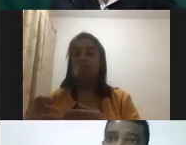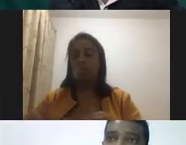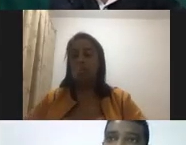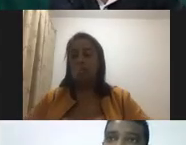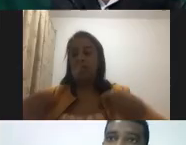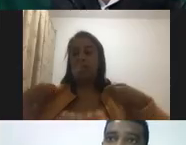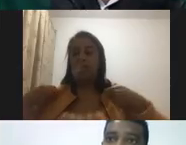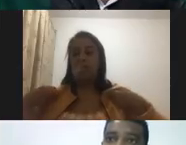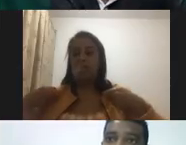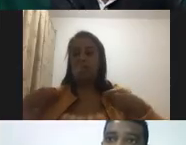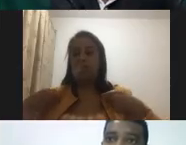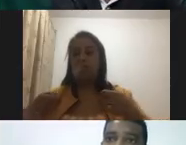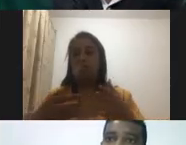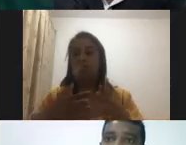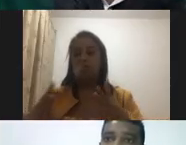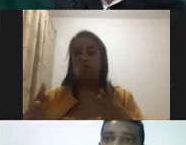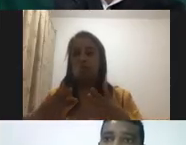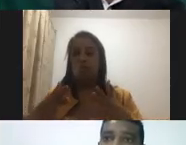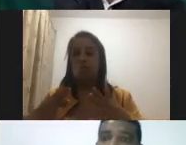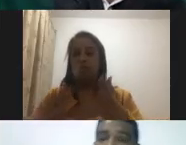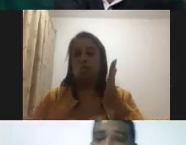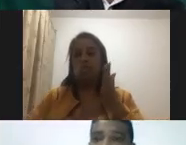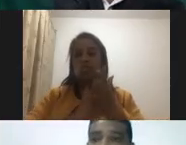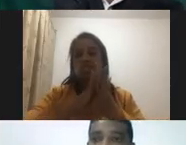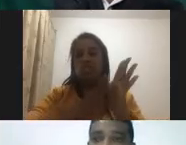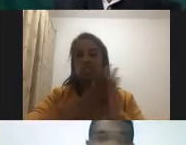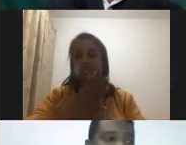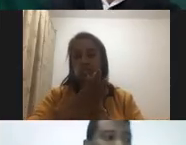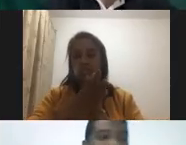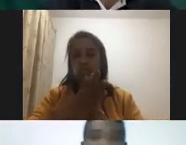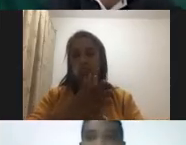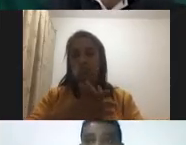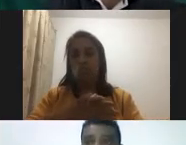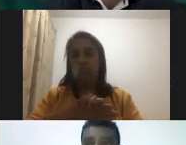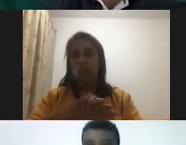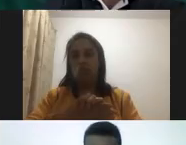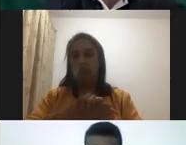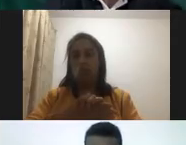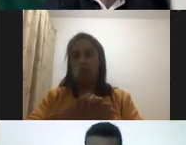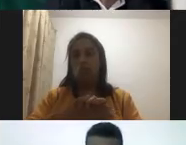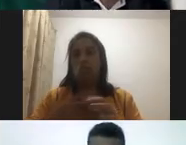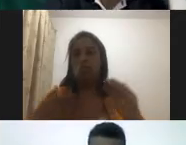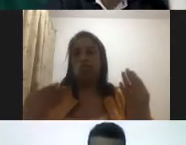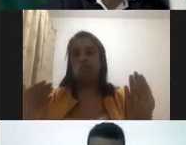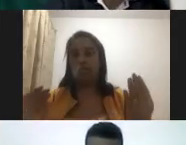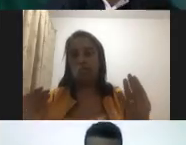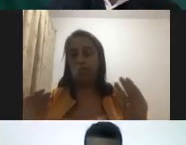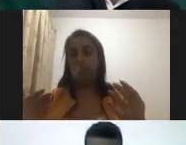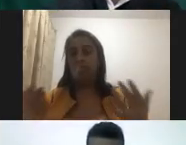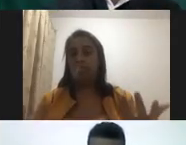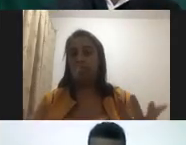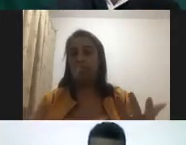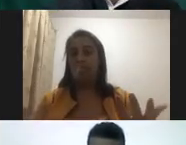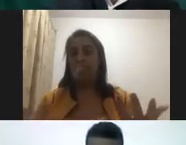transversos das vértebras cervicais. Então, ele é um músculo bastante relacionado a dores na coluna cervical, principalmente